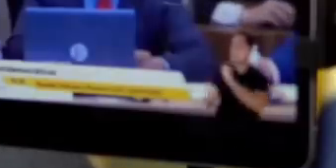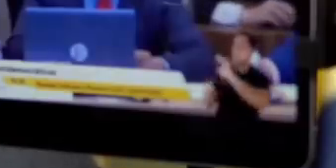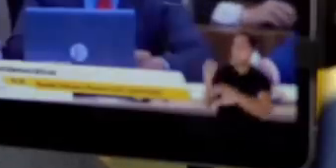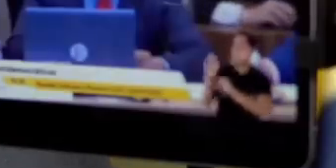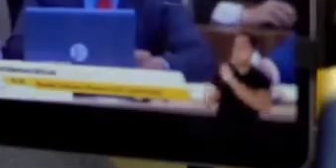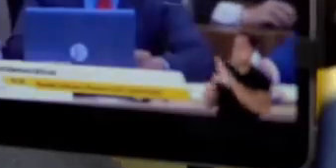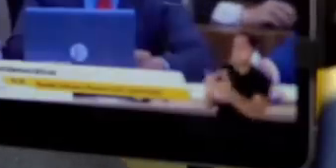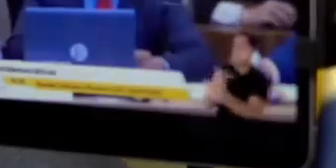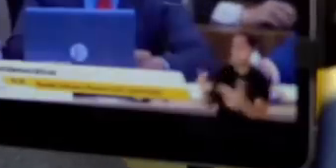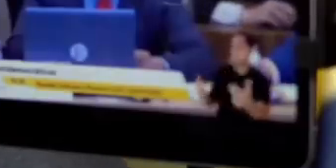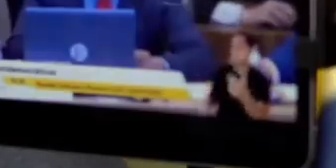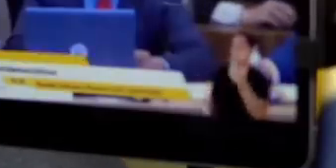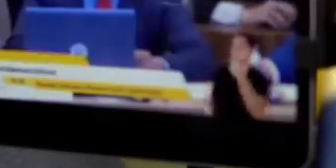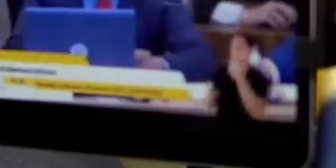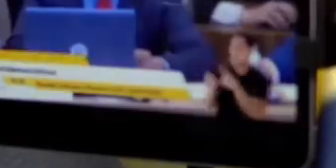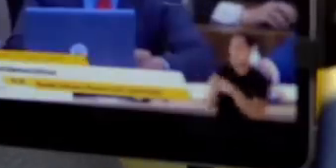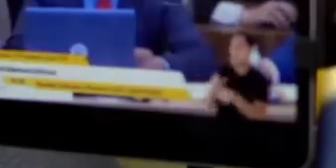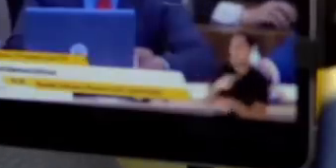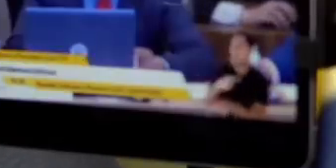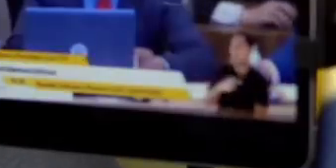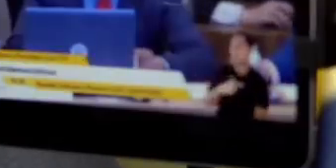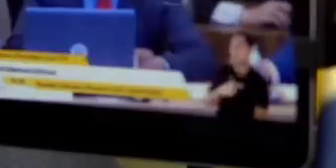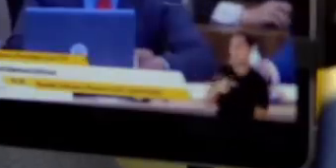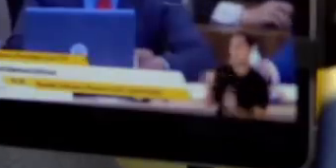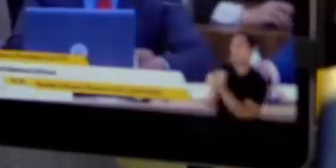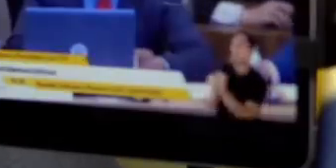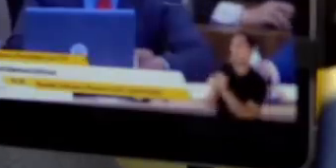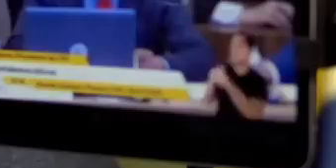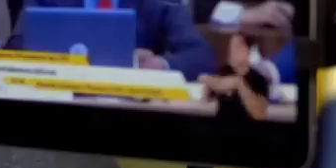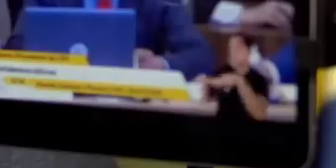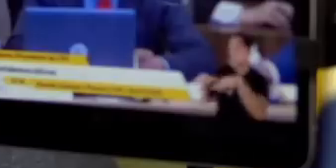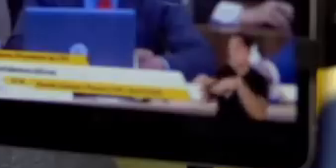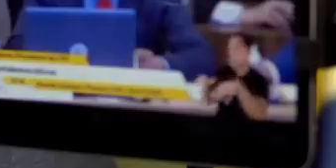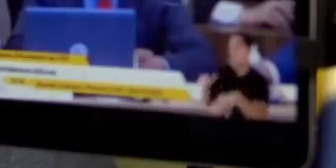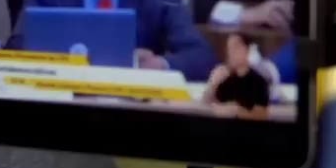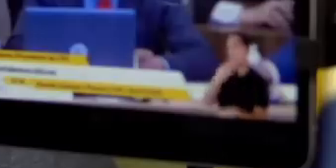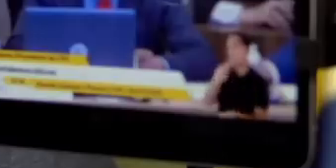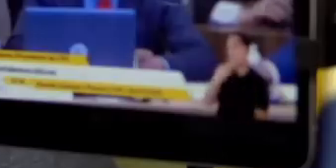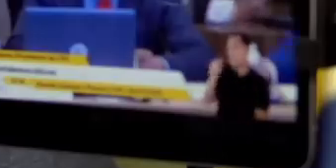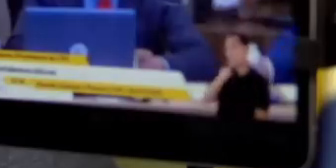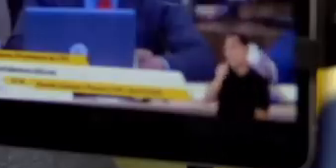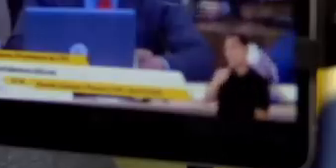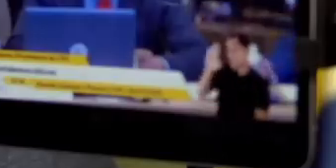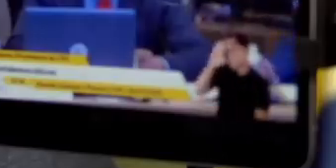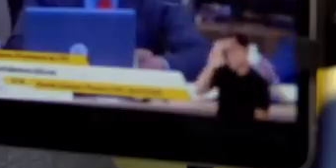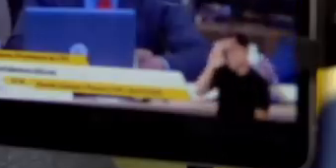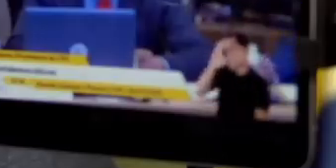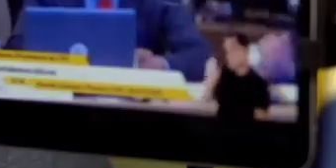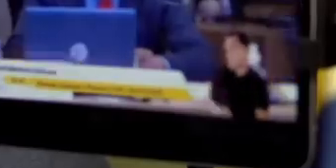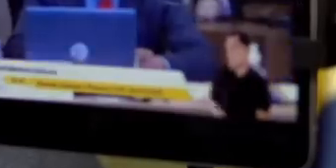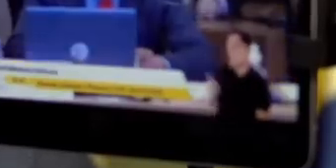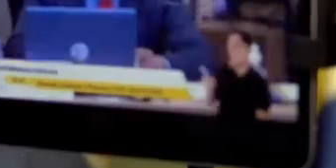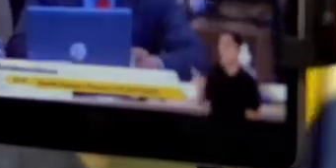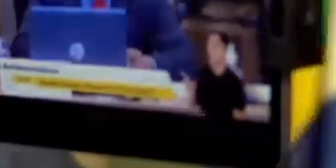do manifestante haveria militares que vocês iriam se tinha os três poderes Isso é verdade